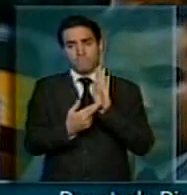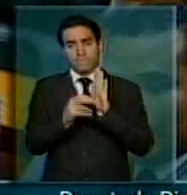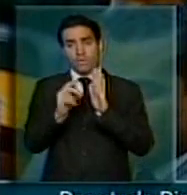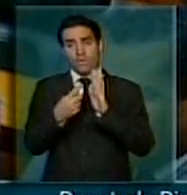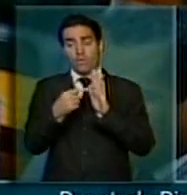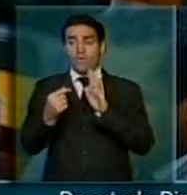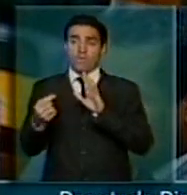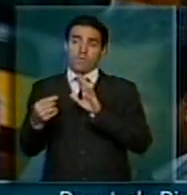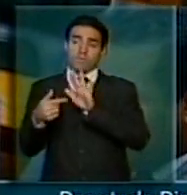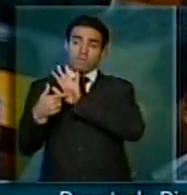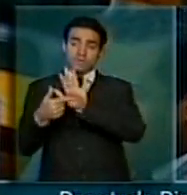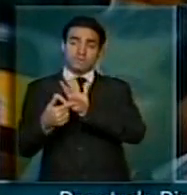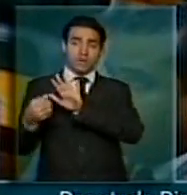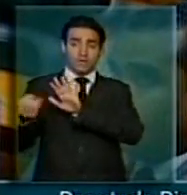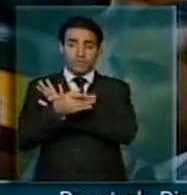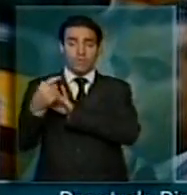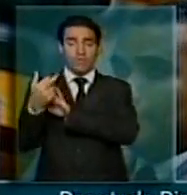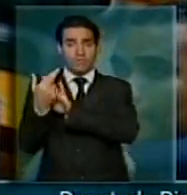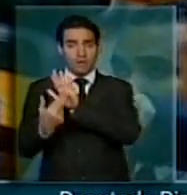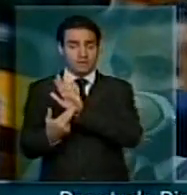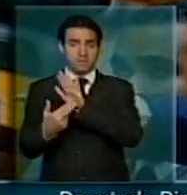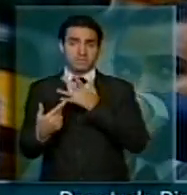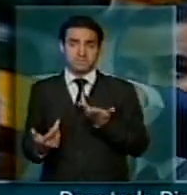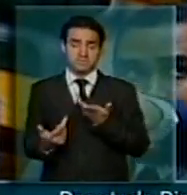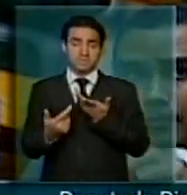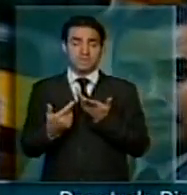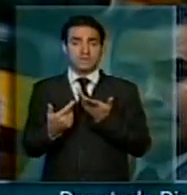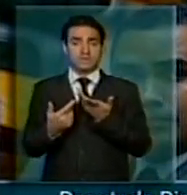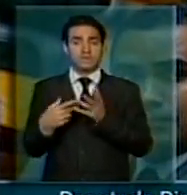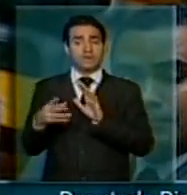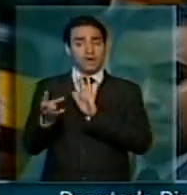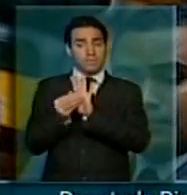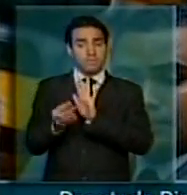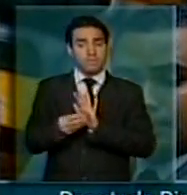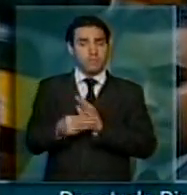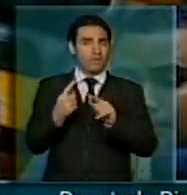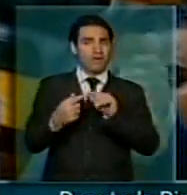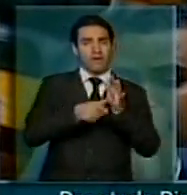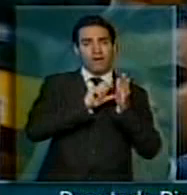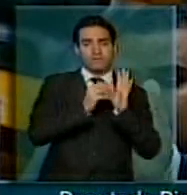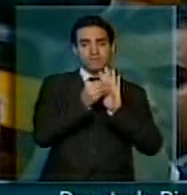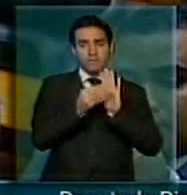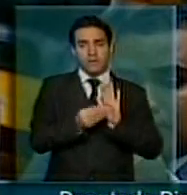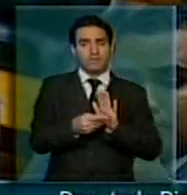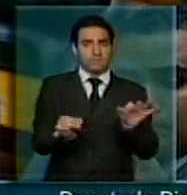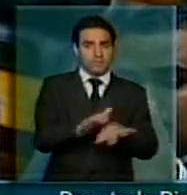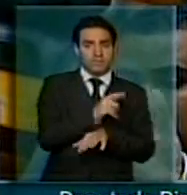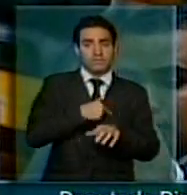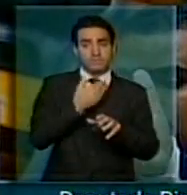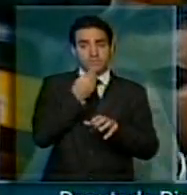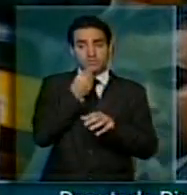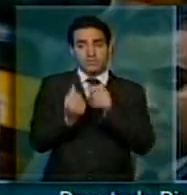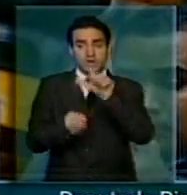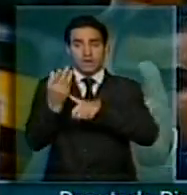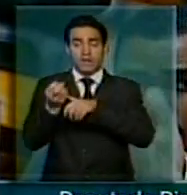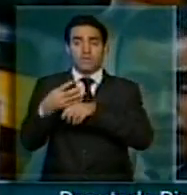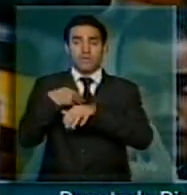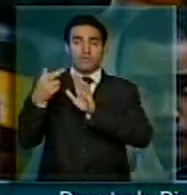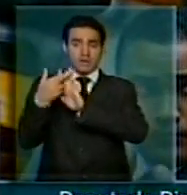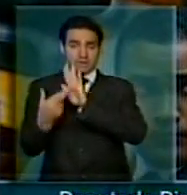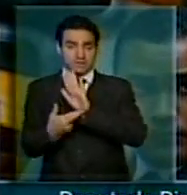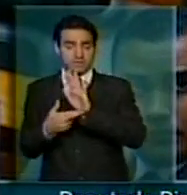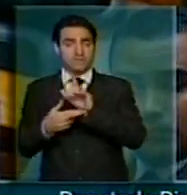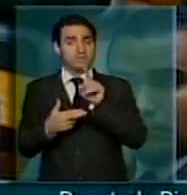para apresentar um novo relatório em cima das emendas que foram apresentadas, e é exatamente essa a maneira regimental